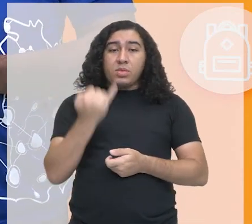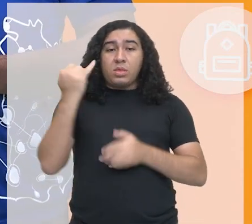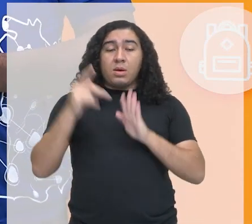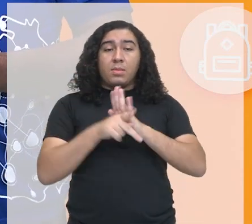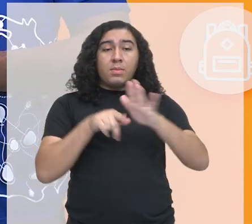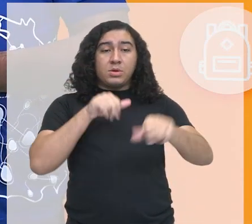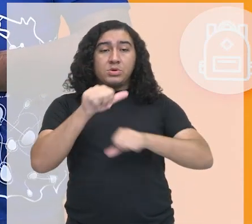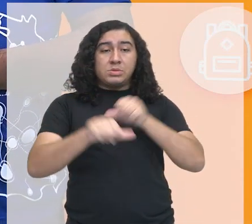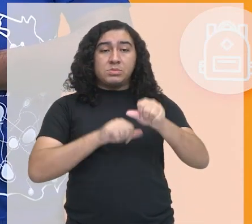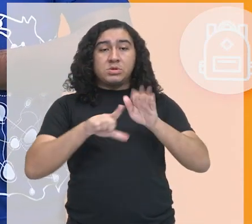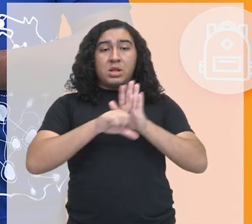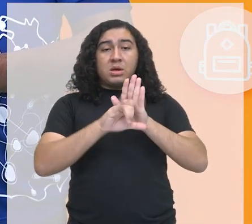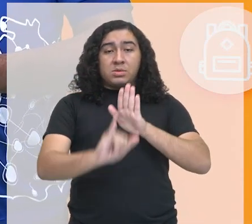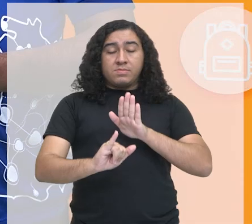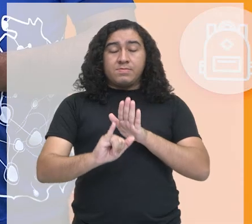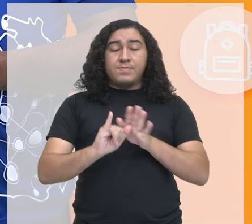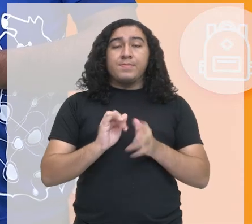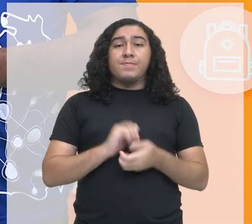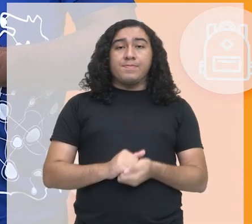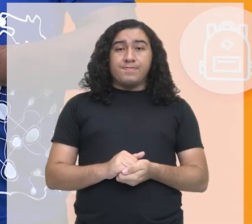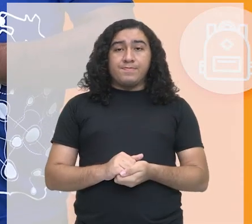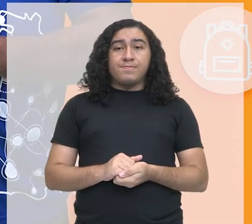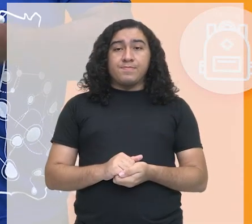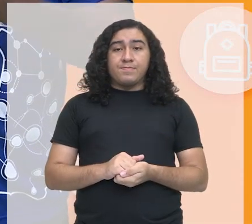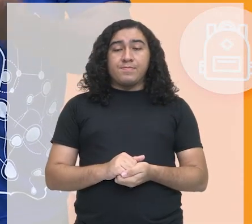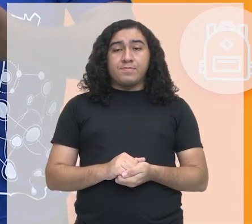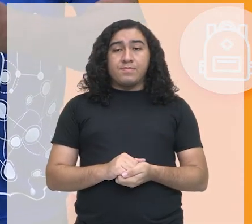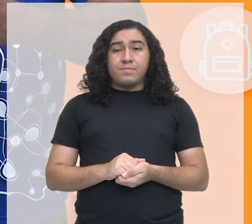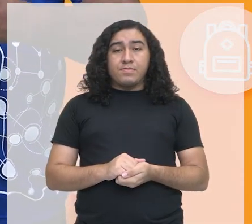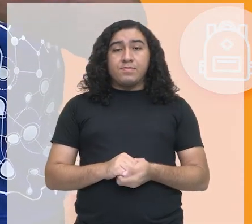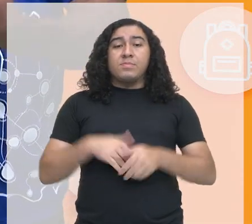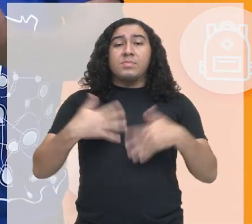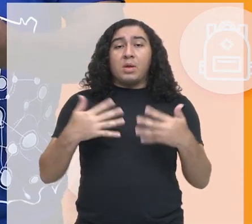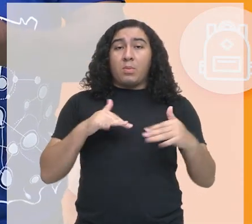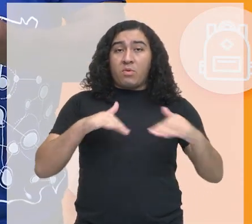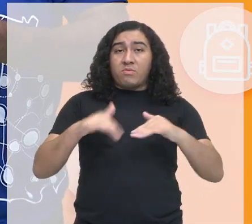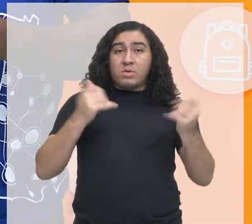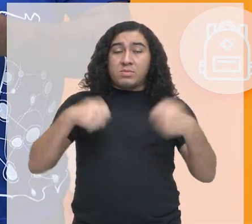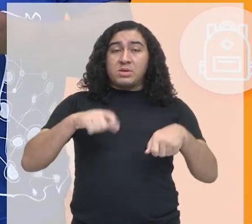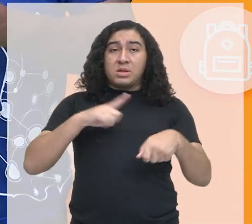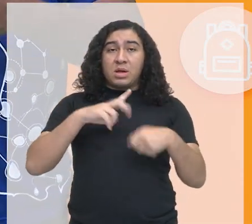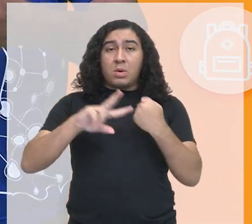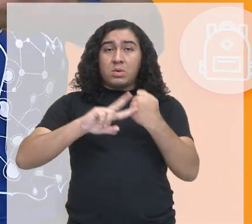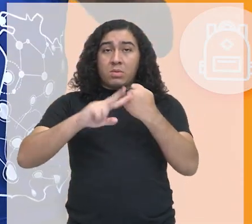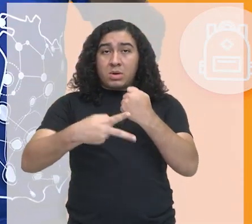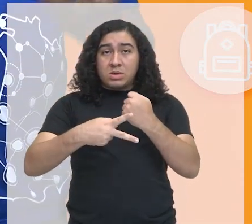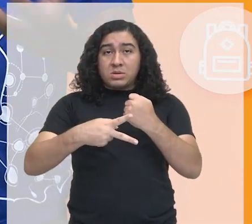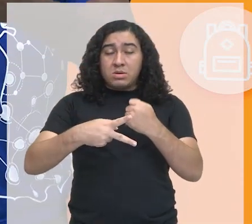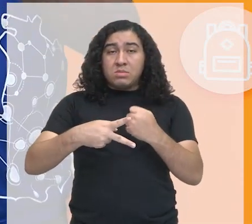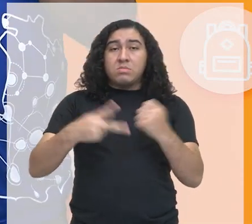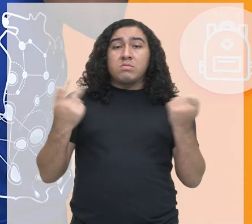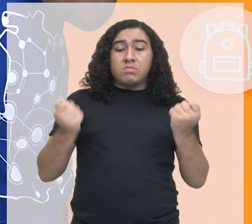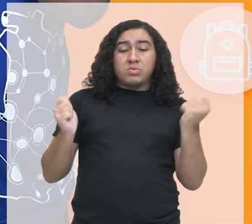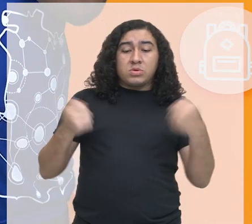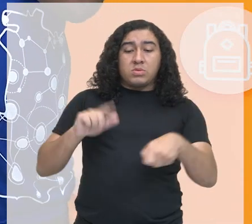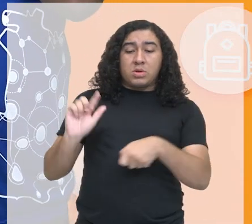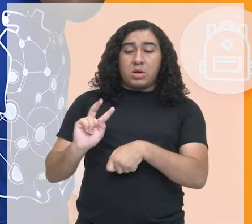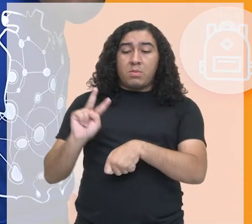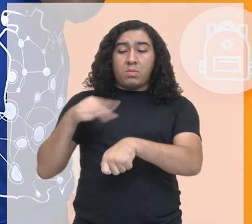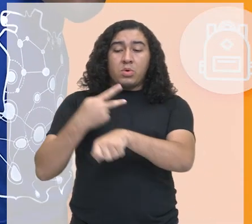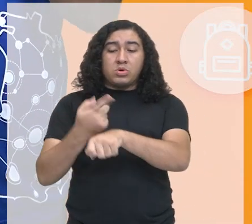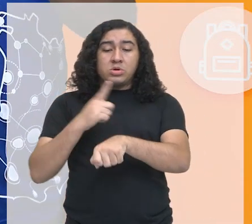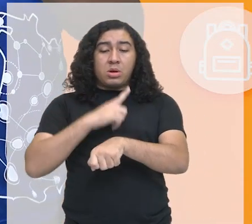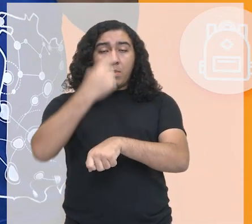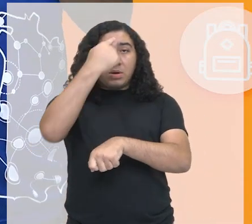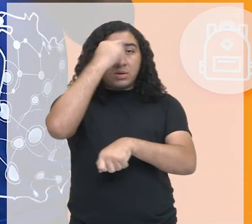para a transformação das leis. Então, o movimento tem que gerar impacto para que possa ser transformado, uma